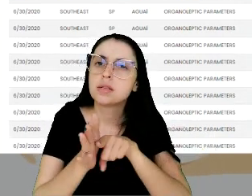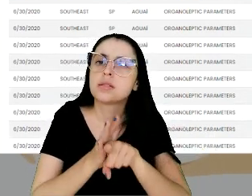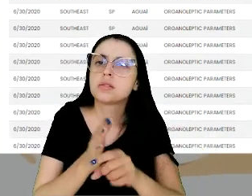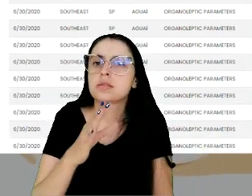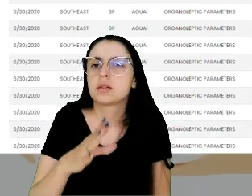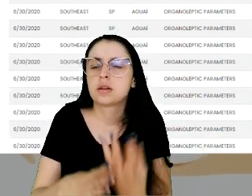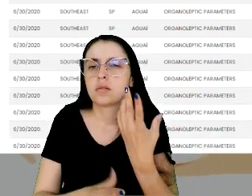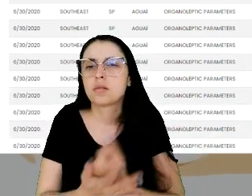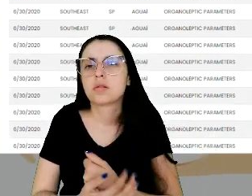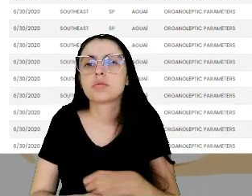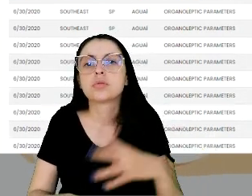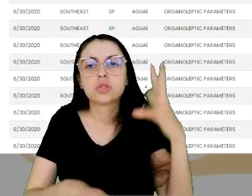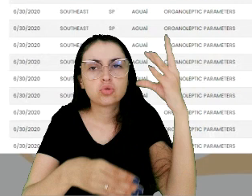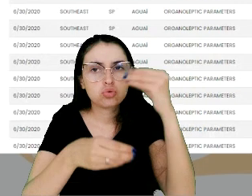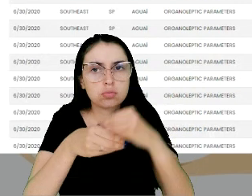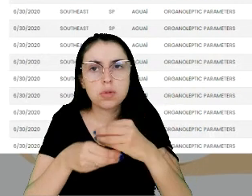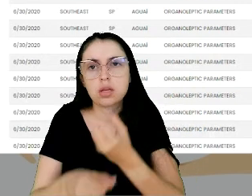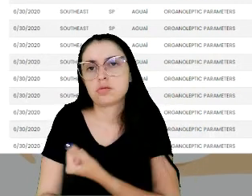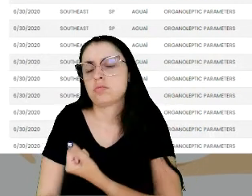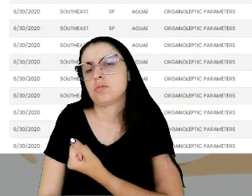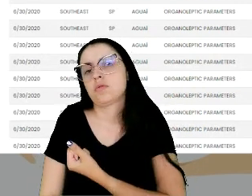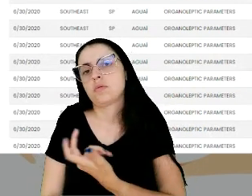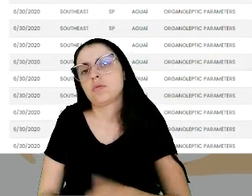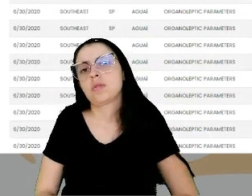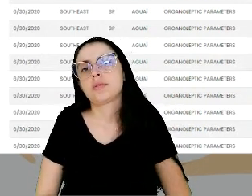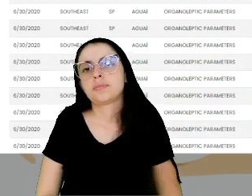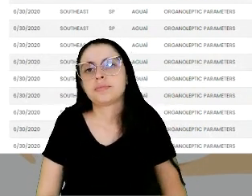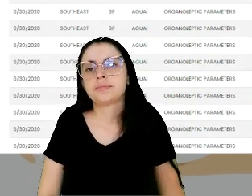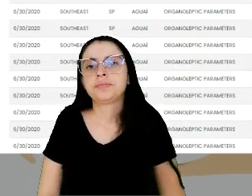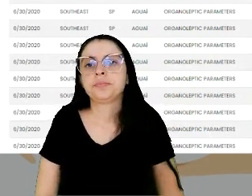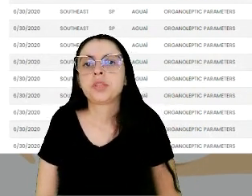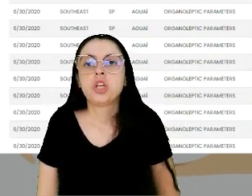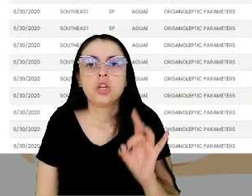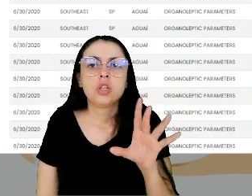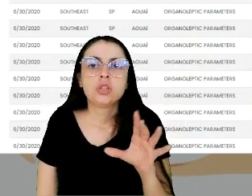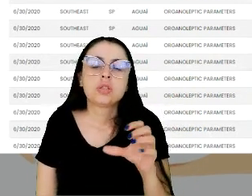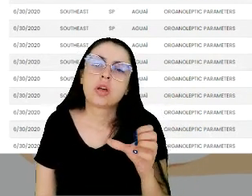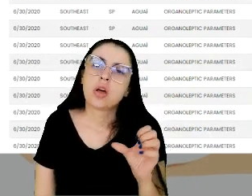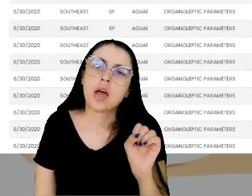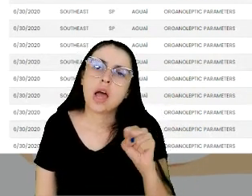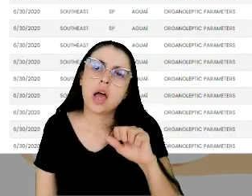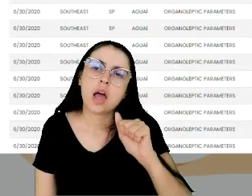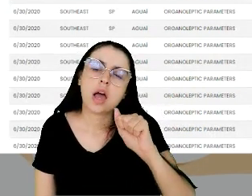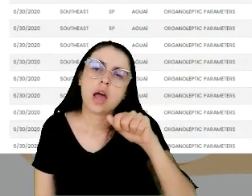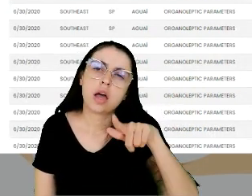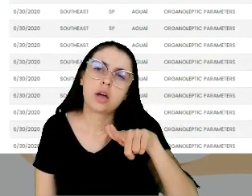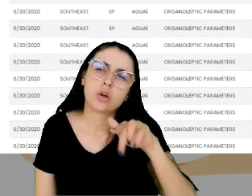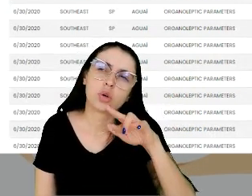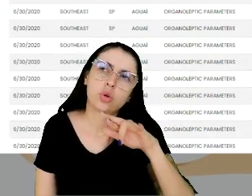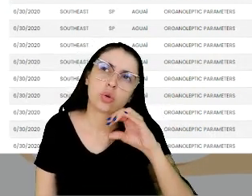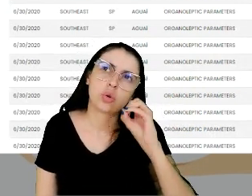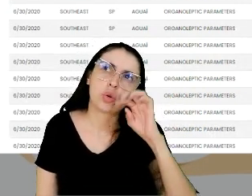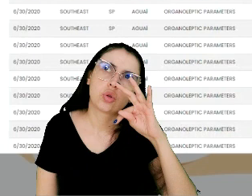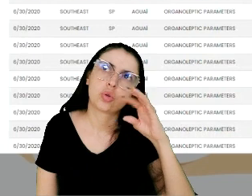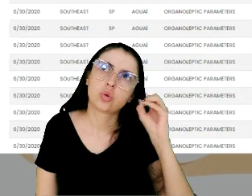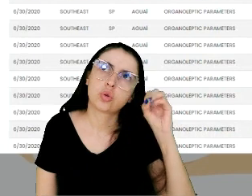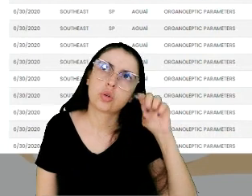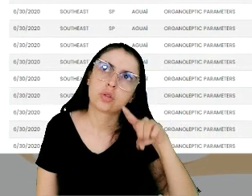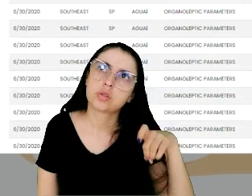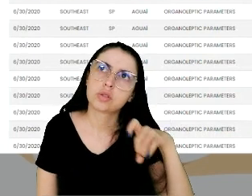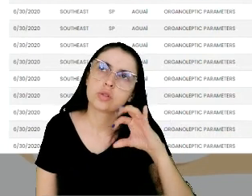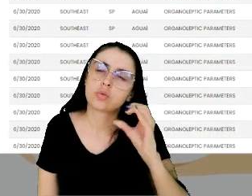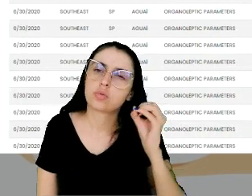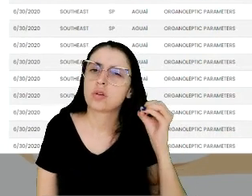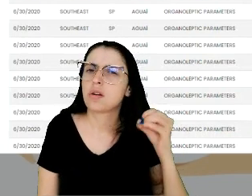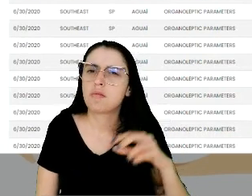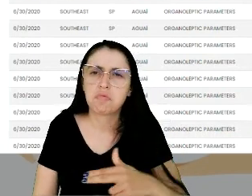mais grupos aqui, né? Em Pernambuco a gente viu que só tinha agrotóxico, né? Bem pouca quantidade. Aqui temos parâmetros